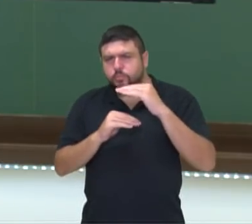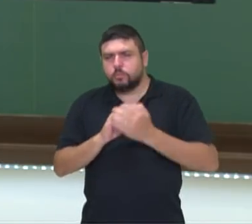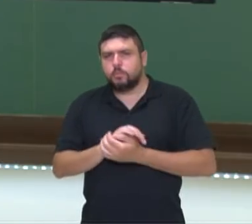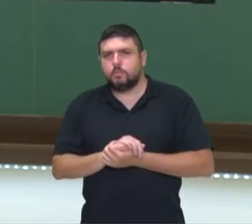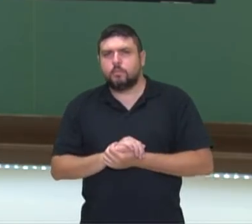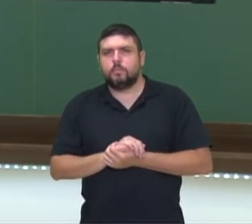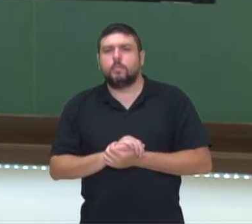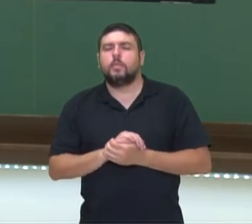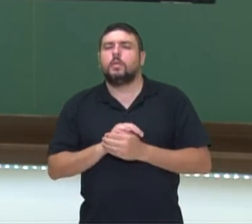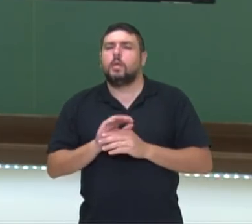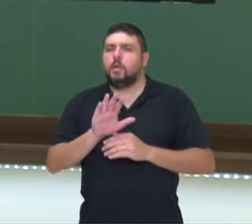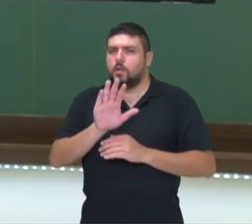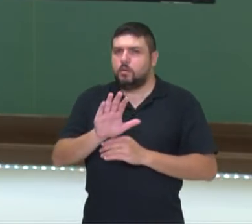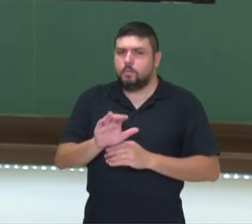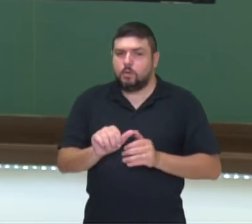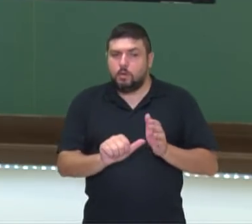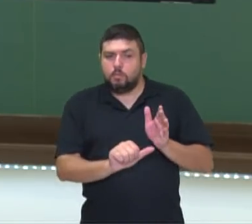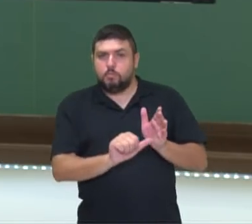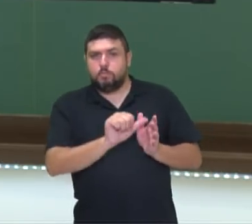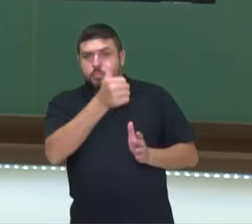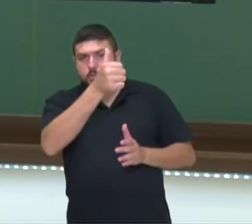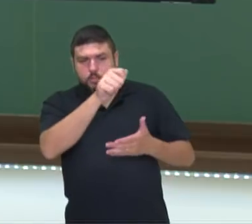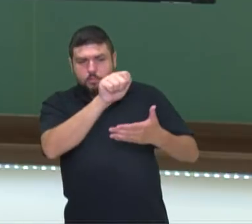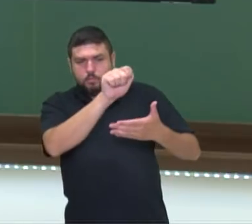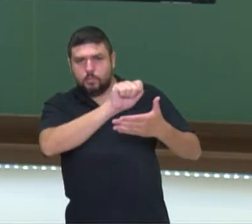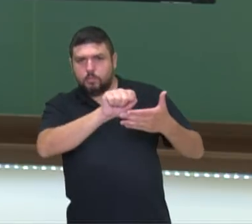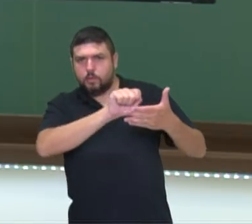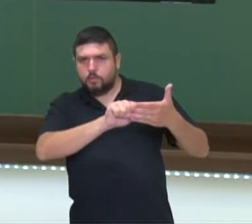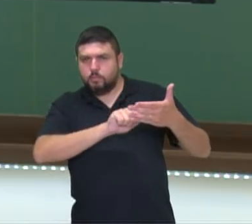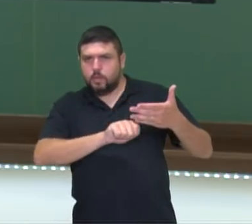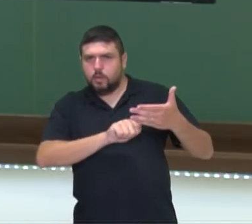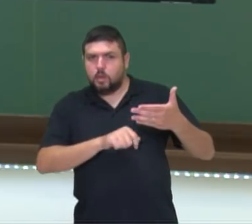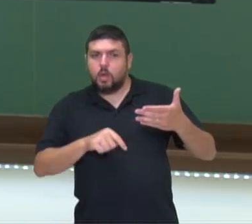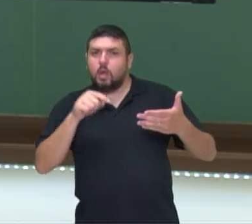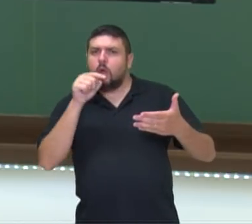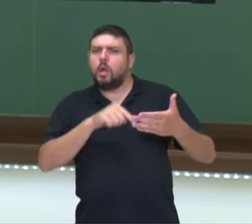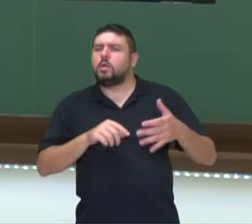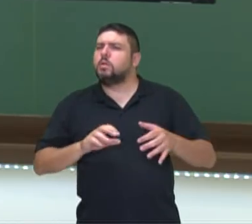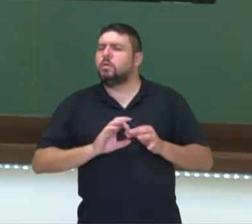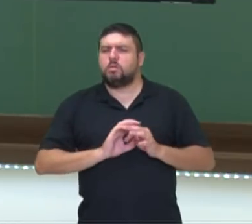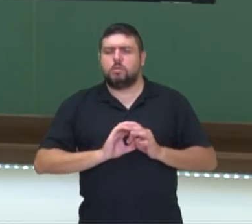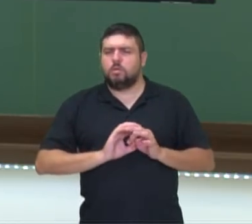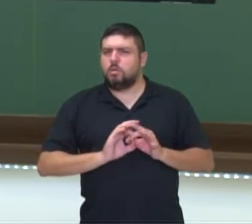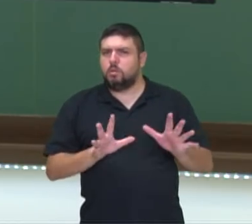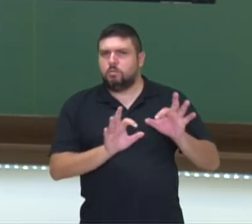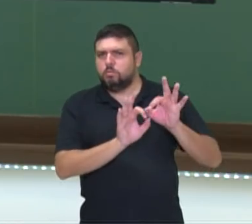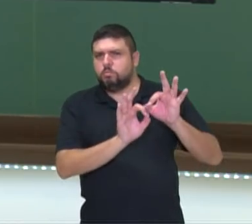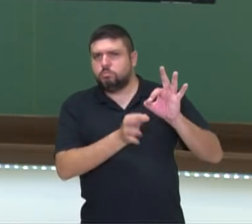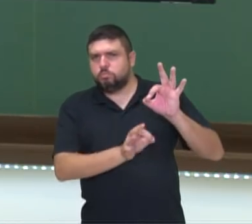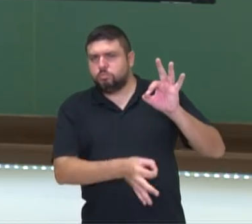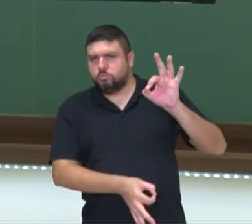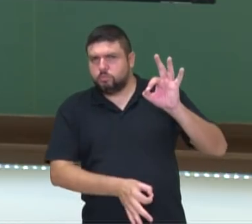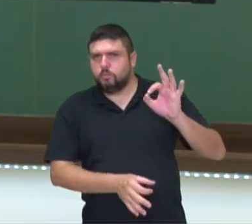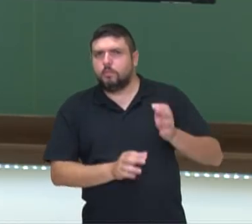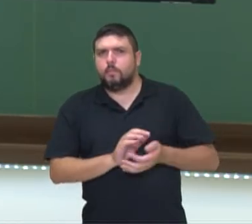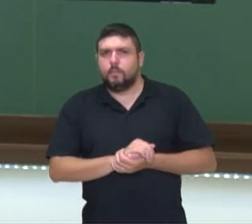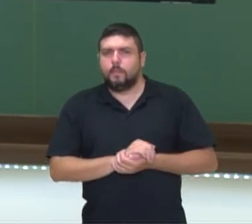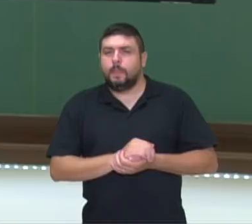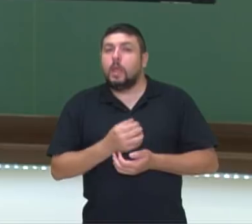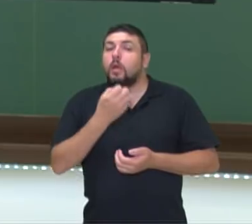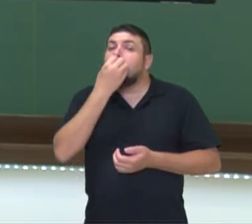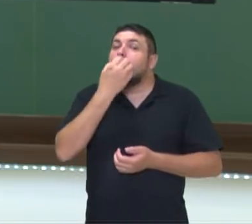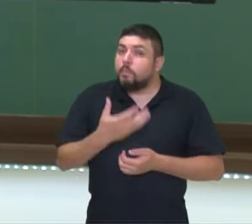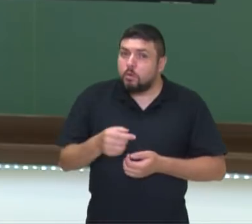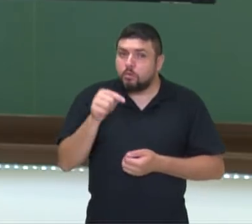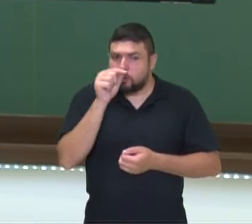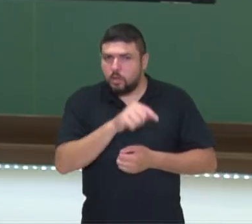sua primeira versão. A sua versão não tem problema ela ser muito extensa. É até interessante que a sua primeira versão